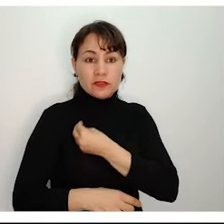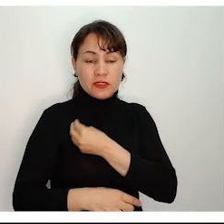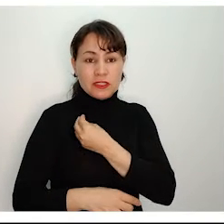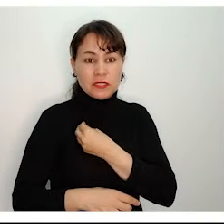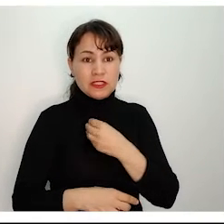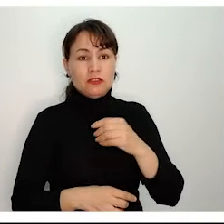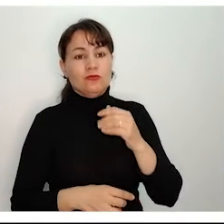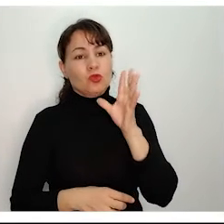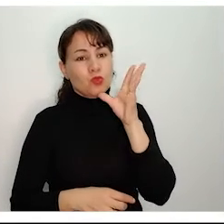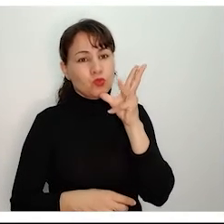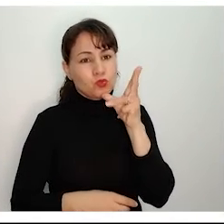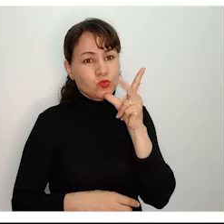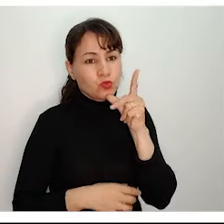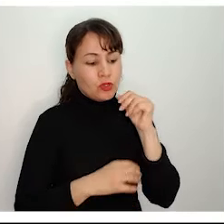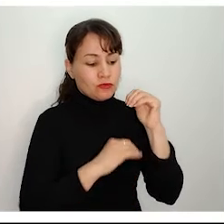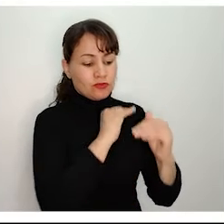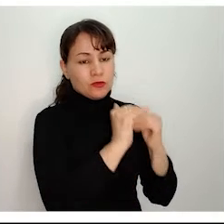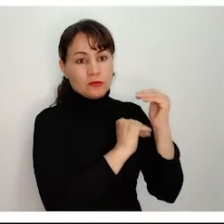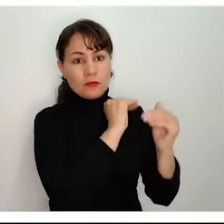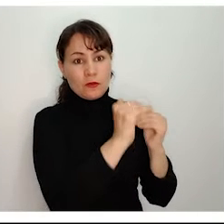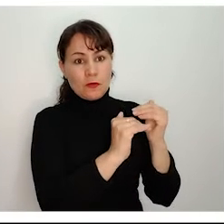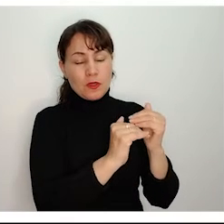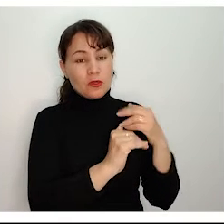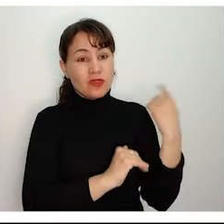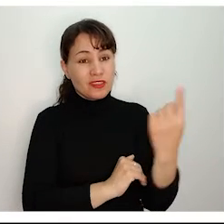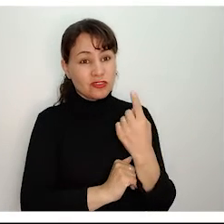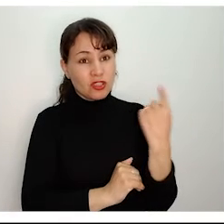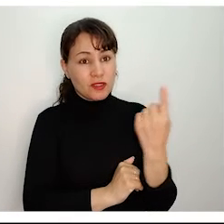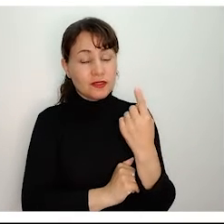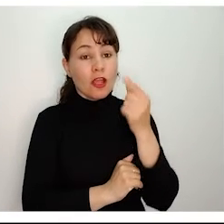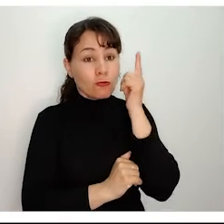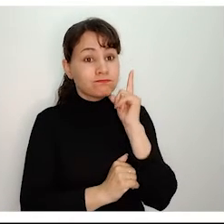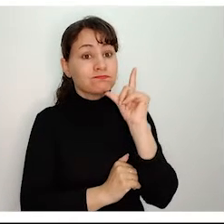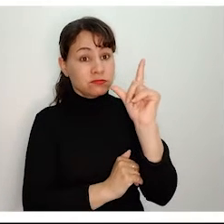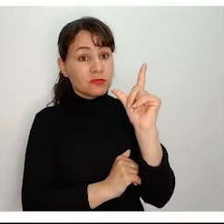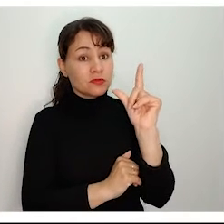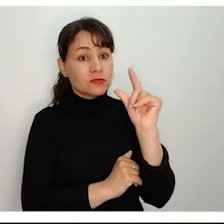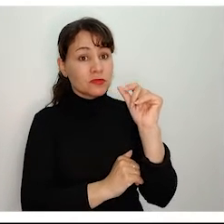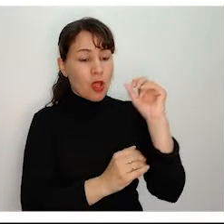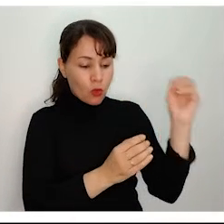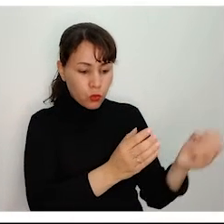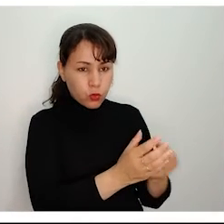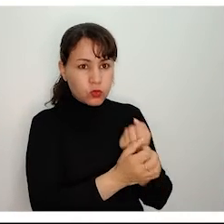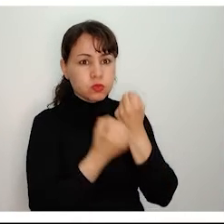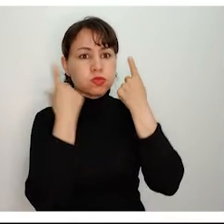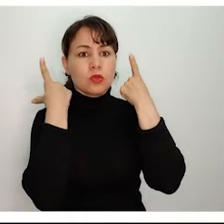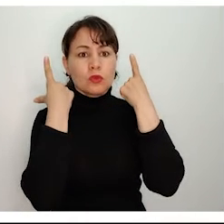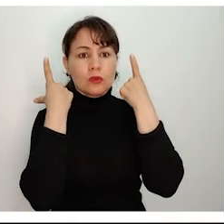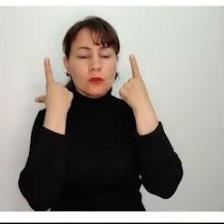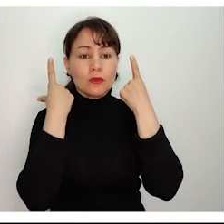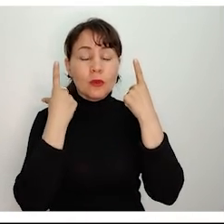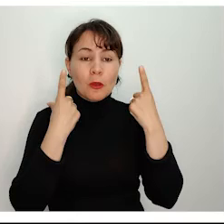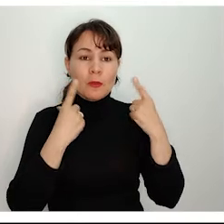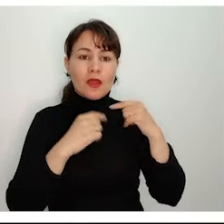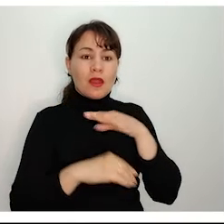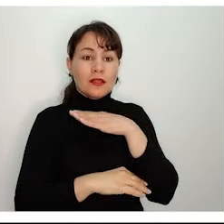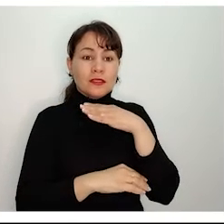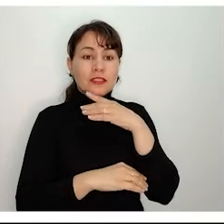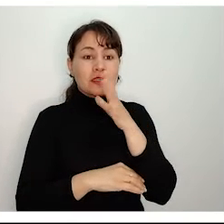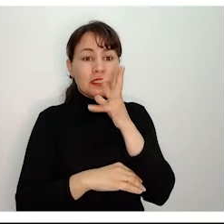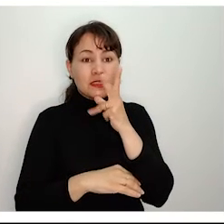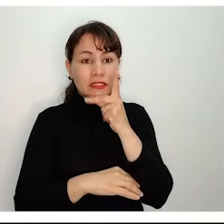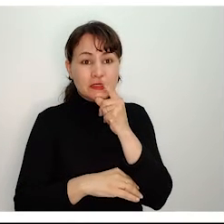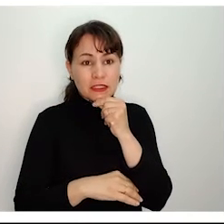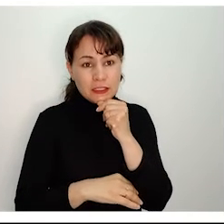que estão passando por atrasos no desenvolvimento e que sozinhas conseguem se recuperar deste